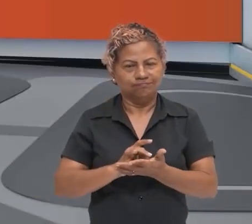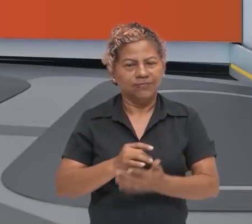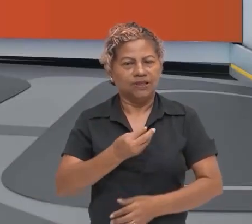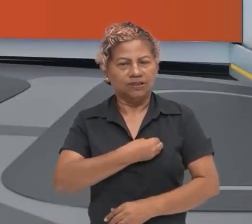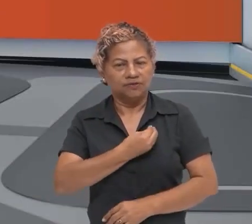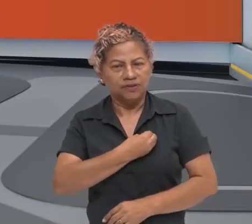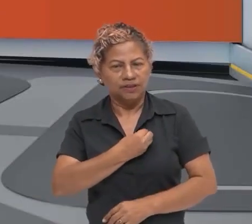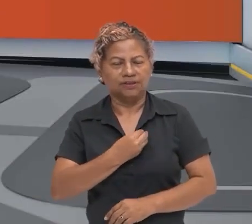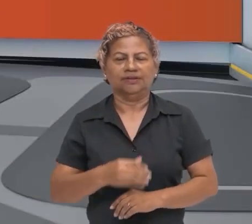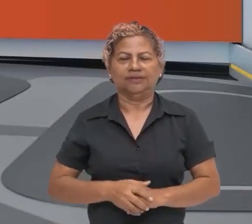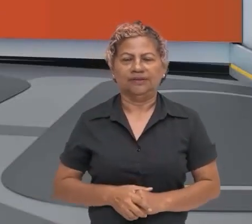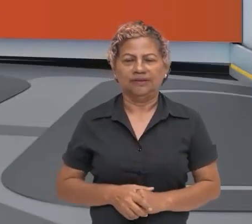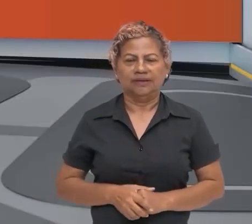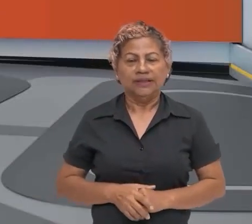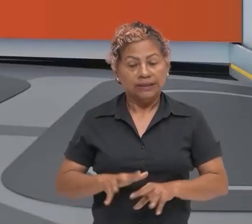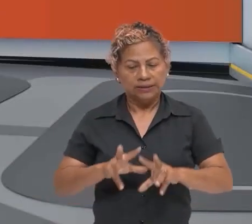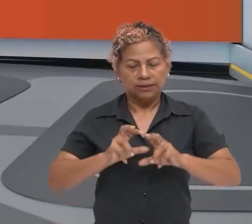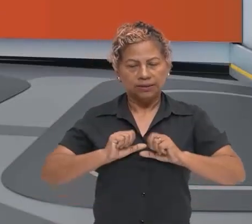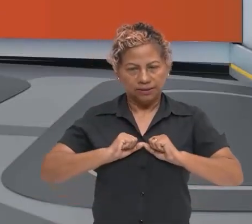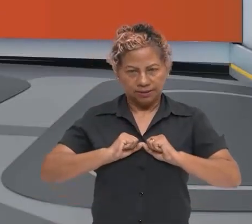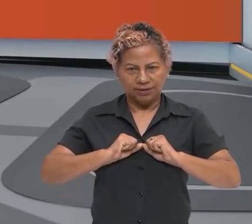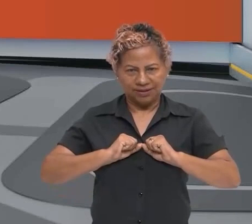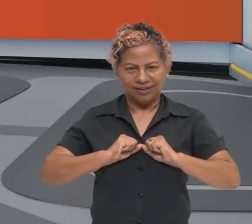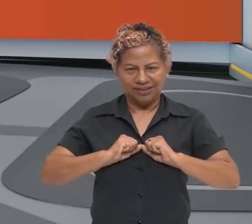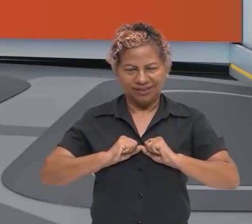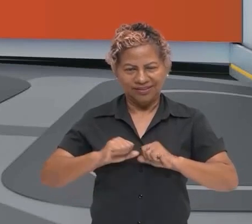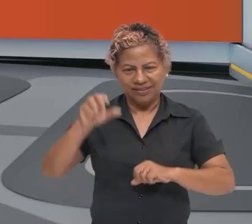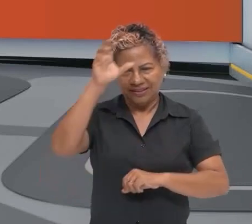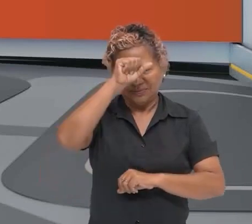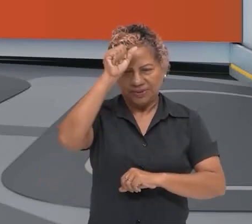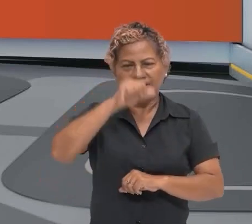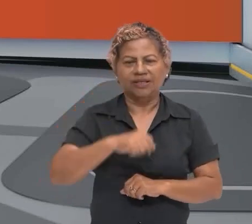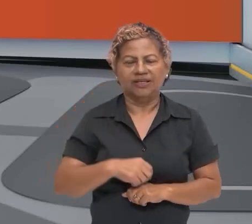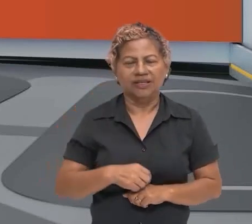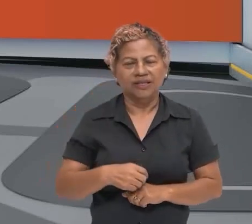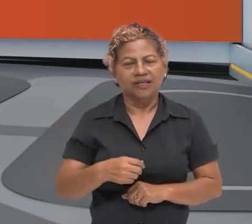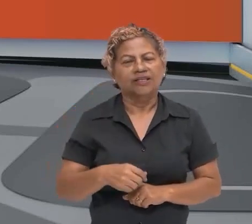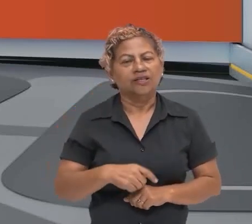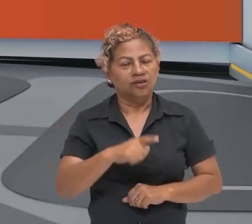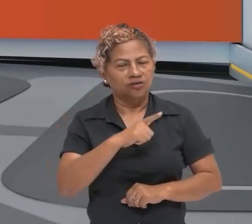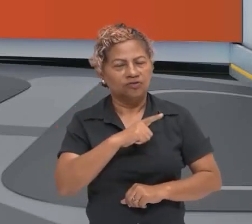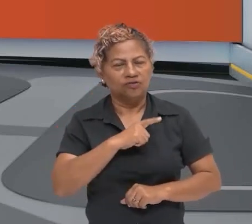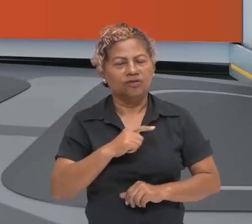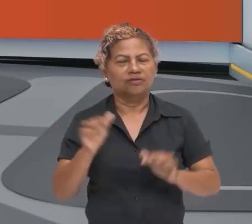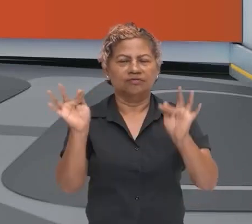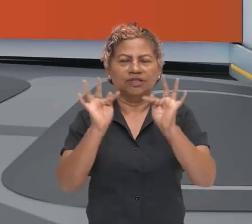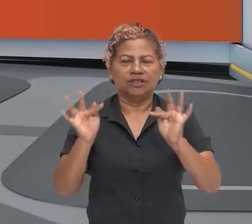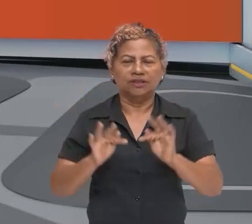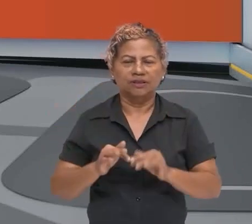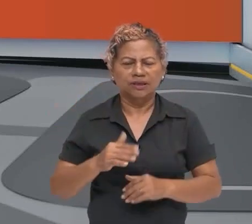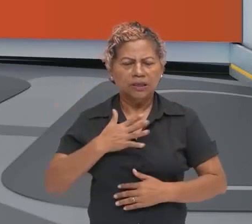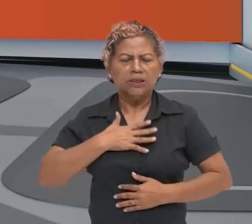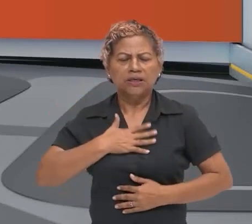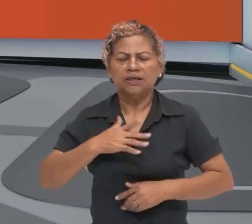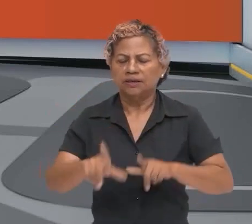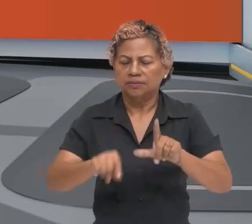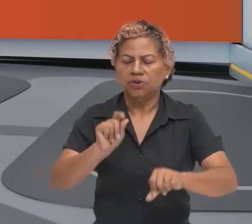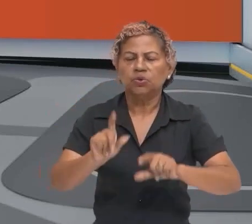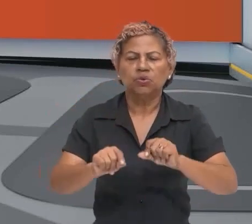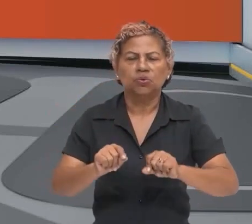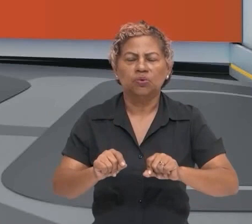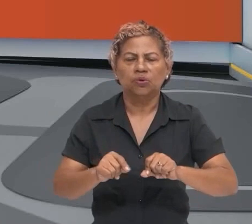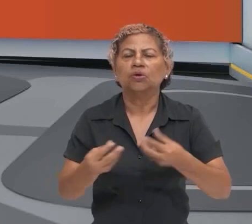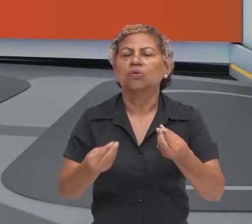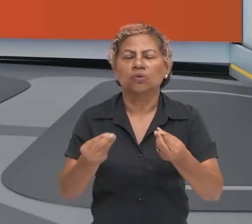E buscando essa aprendizagem, ela vai nos trazer o quê? Felicidade. E as minhas escolhas para encontrar a